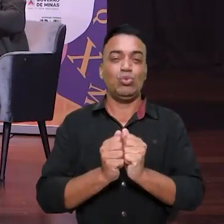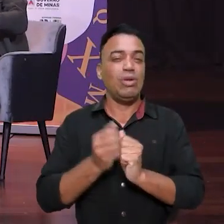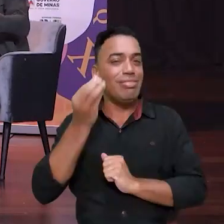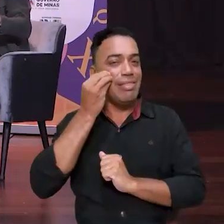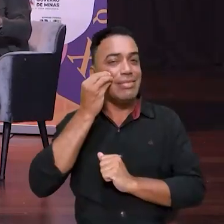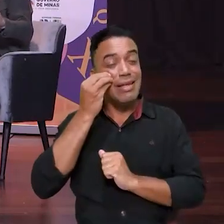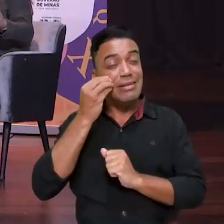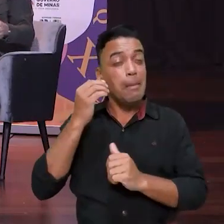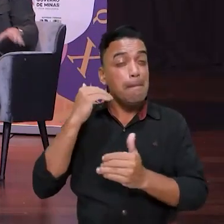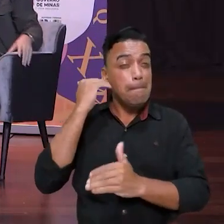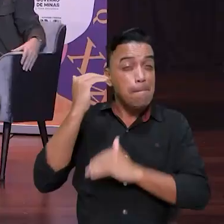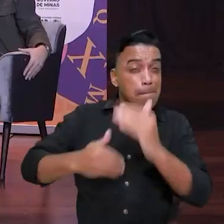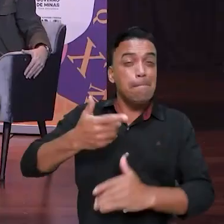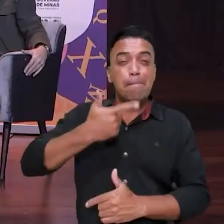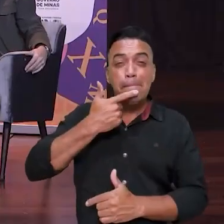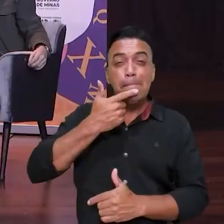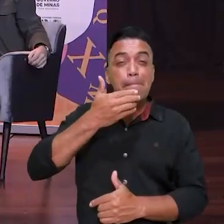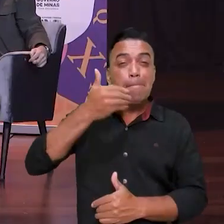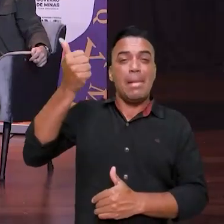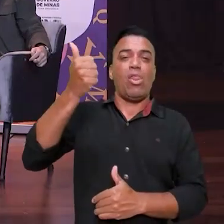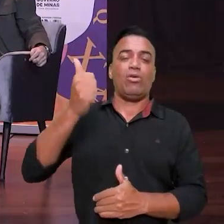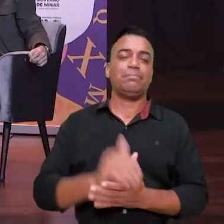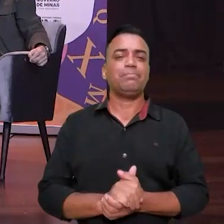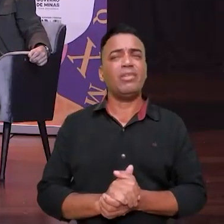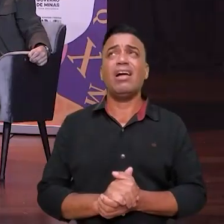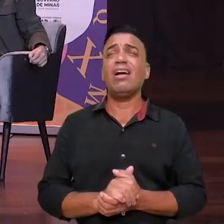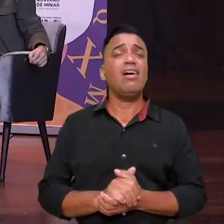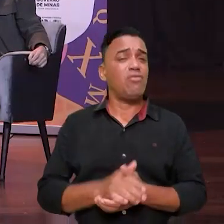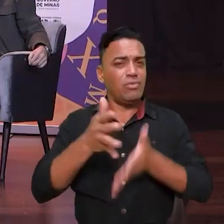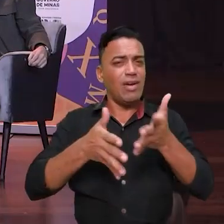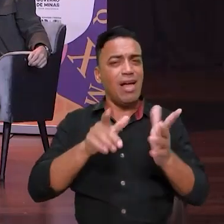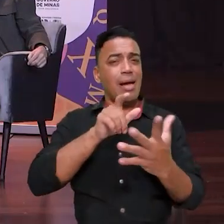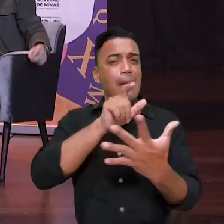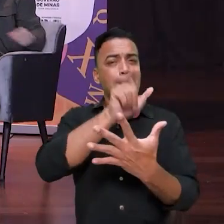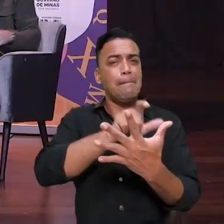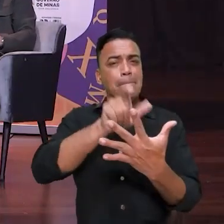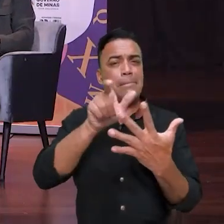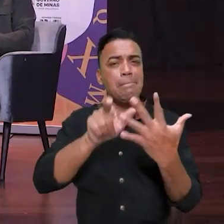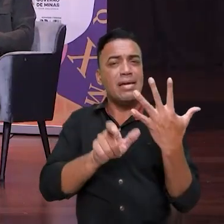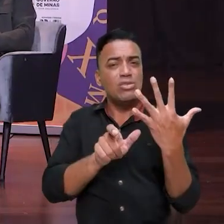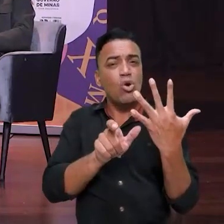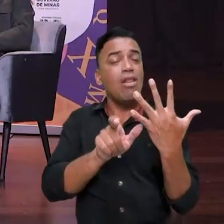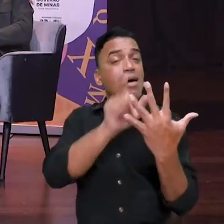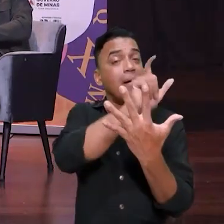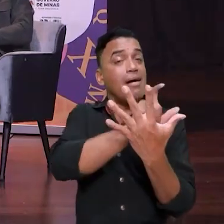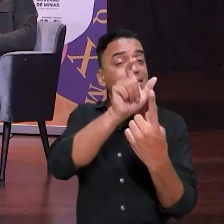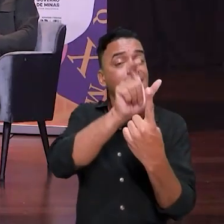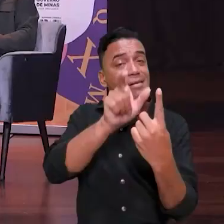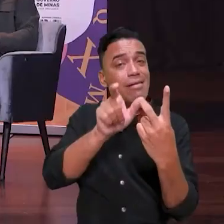tentando fazer o melhor possível, né? Vamos falar das personagens femininas, né? A